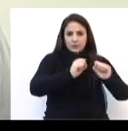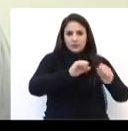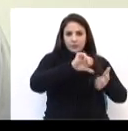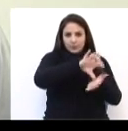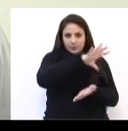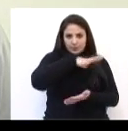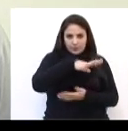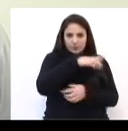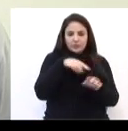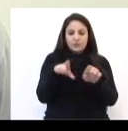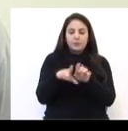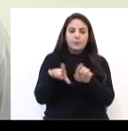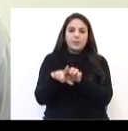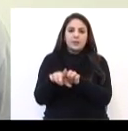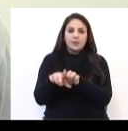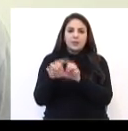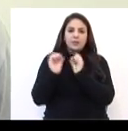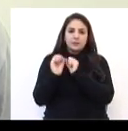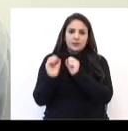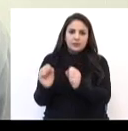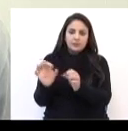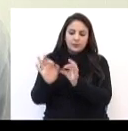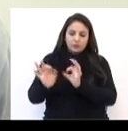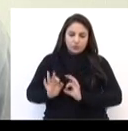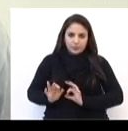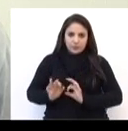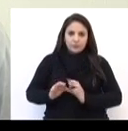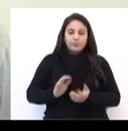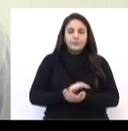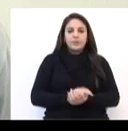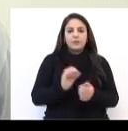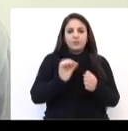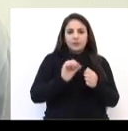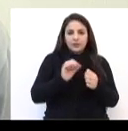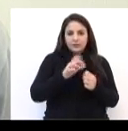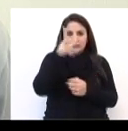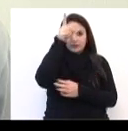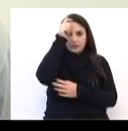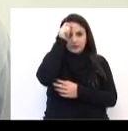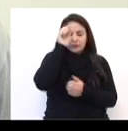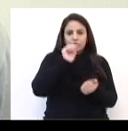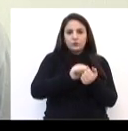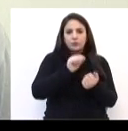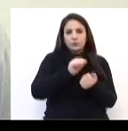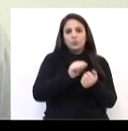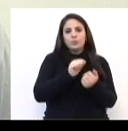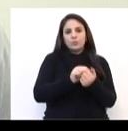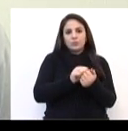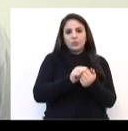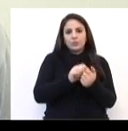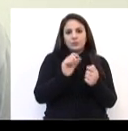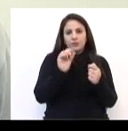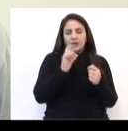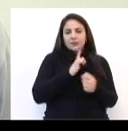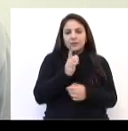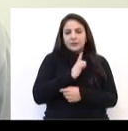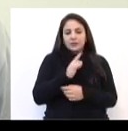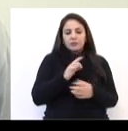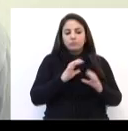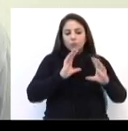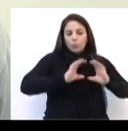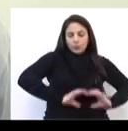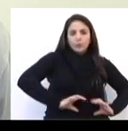e a Secretaria de Planejamento. Após essa análise, a Prefeitura Municipal, através da Secretaria de Meio Ambiente, vai ter uma posição